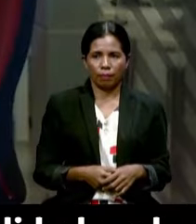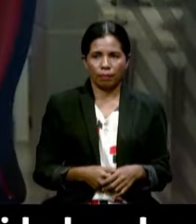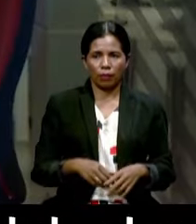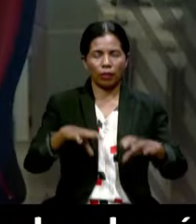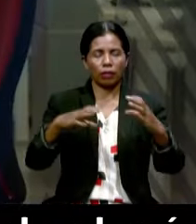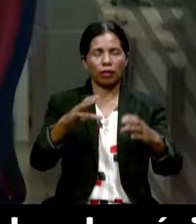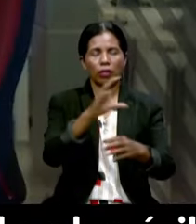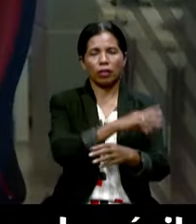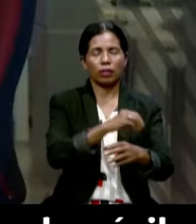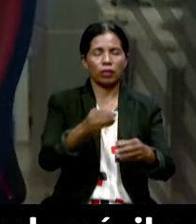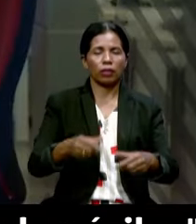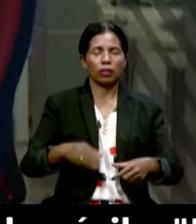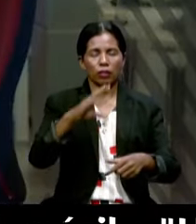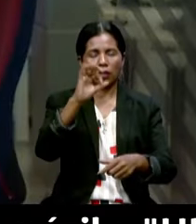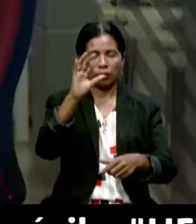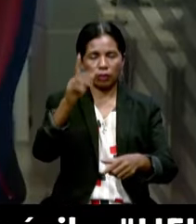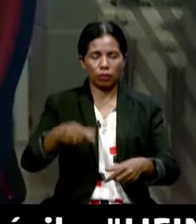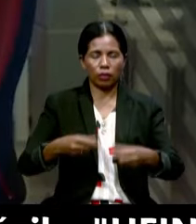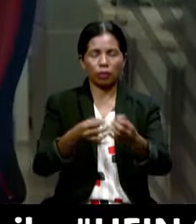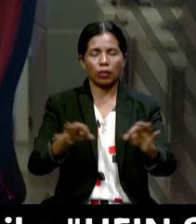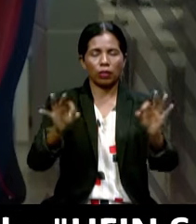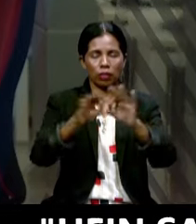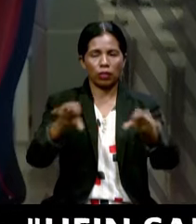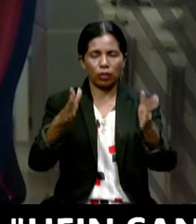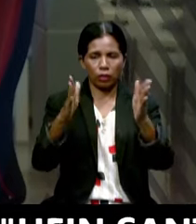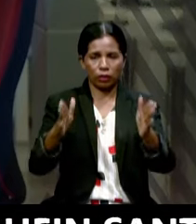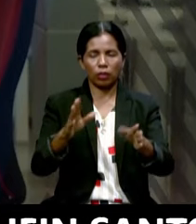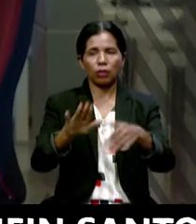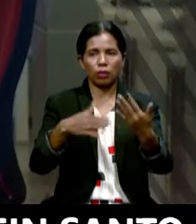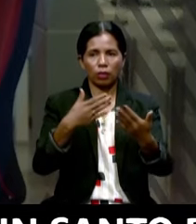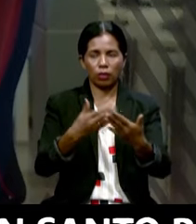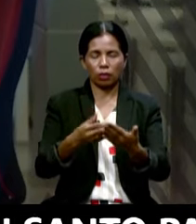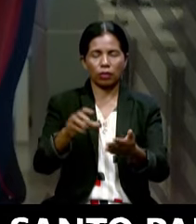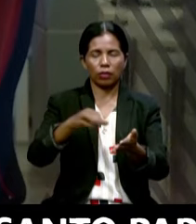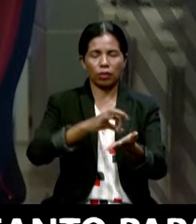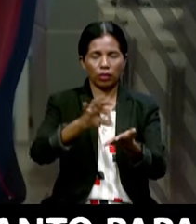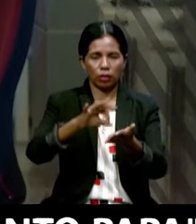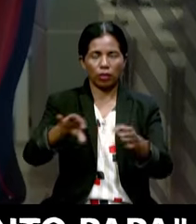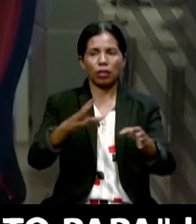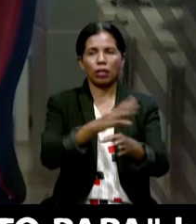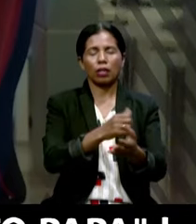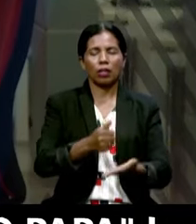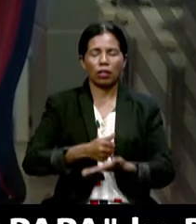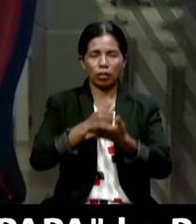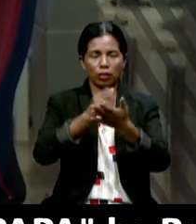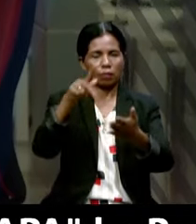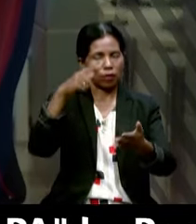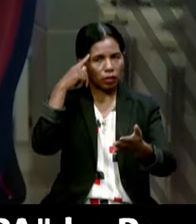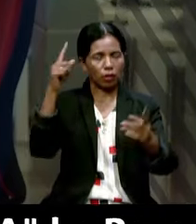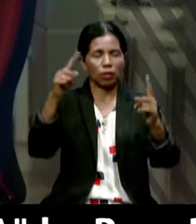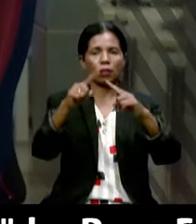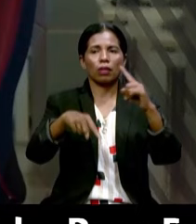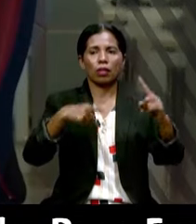Comissão Função Pública cefou prioridade ULU para funcionários casuais contratados no apoio à política